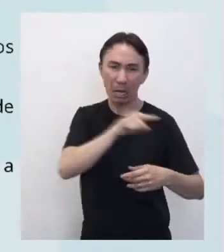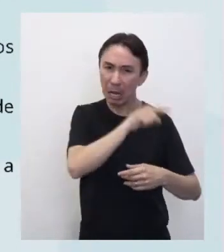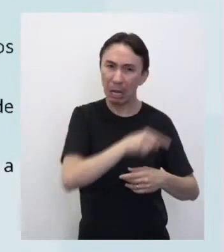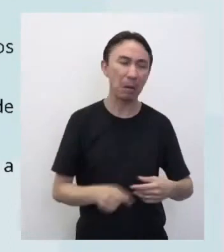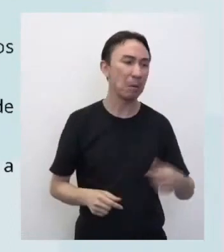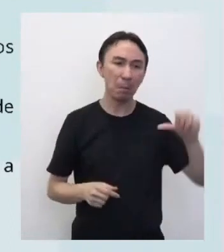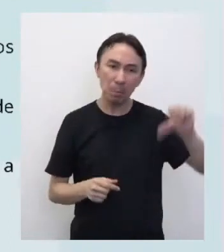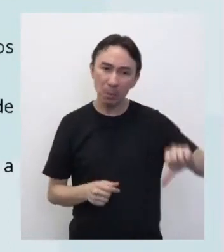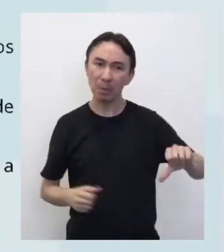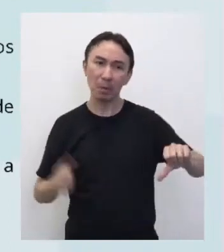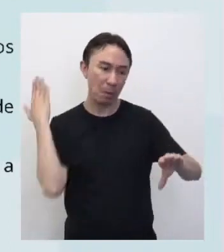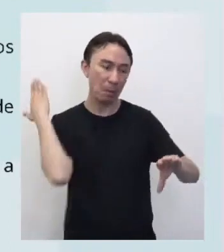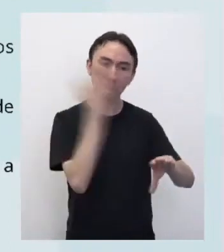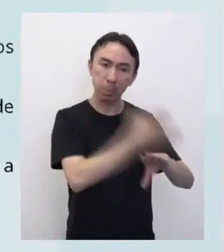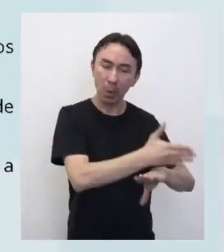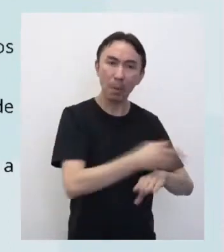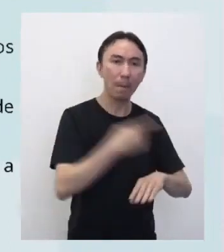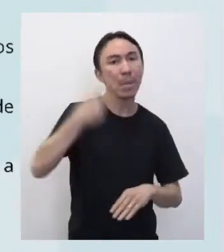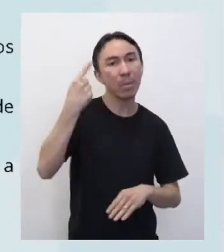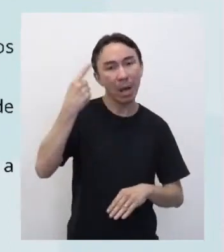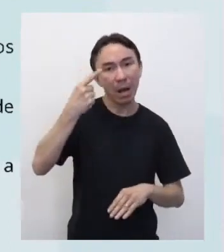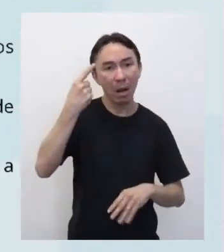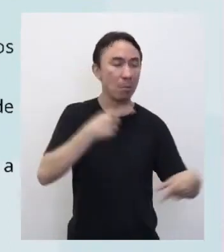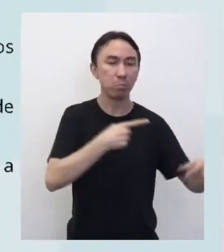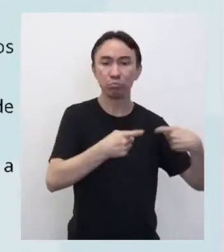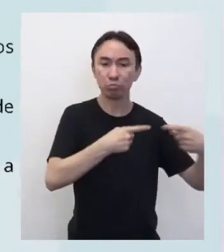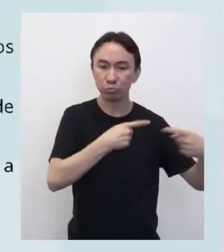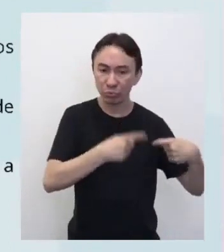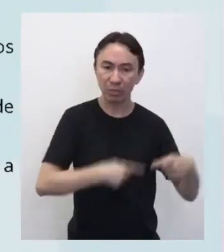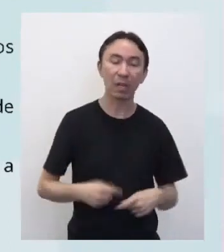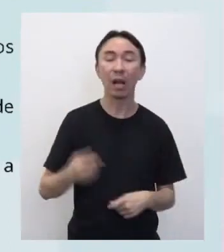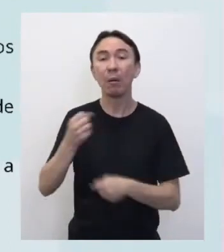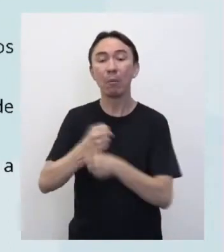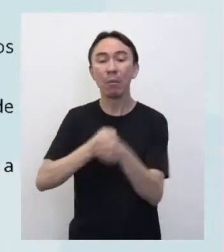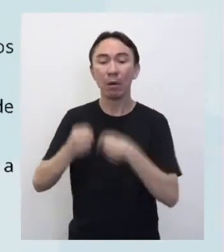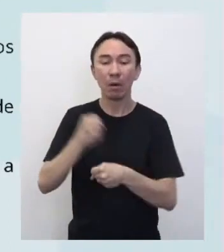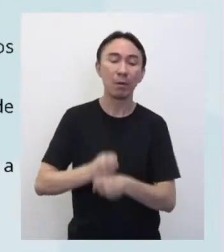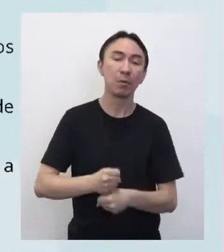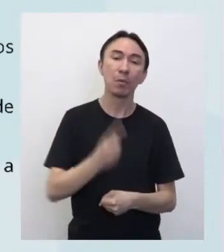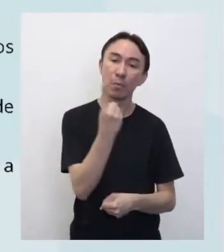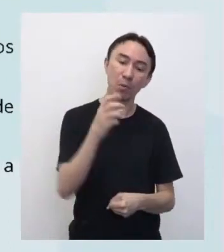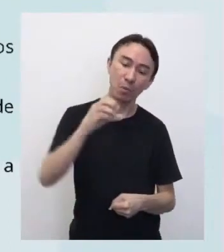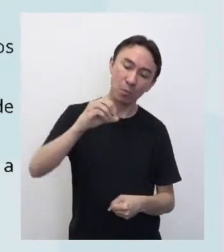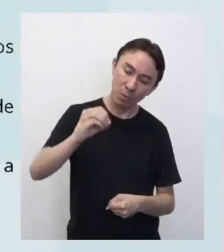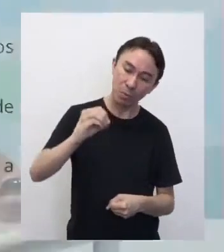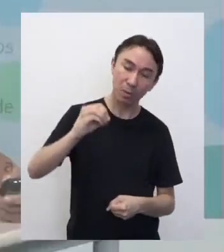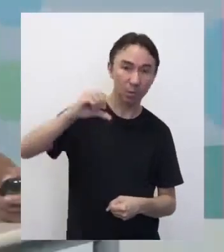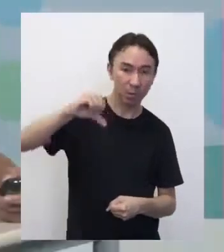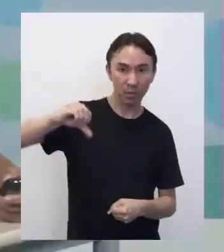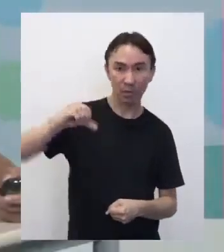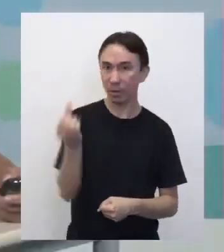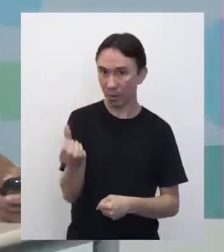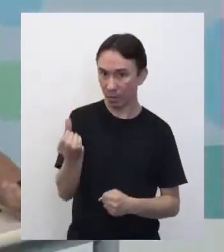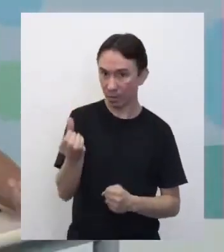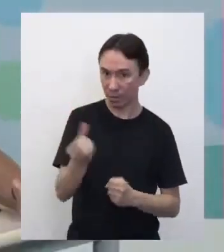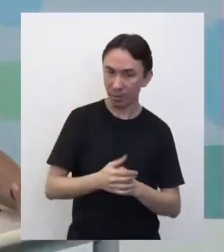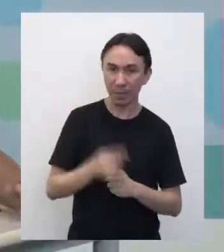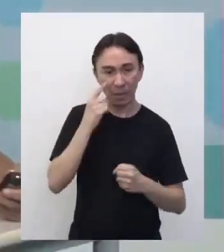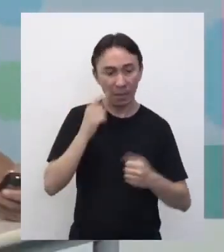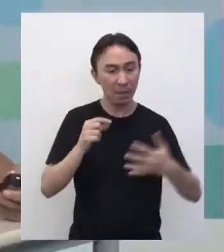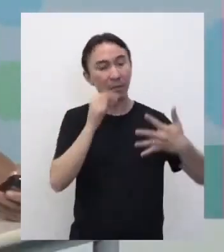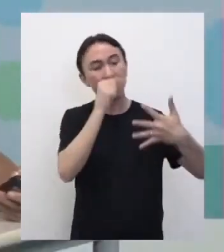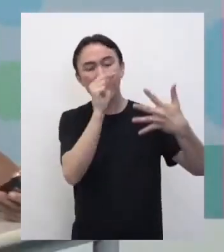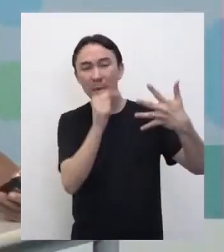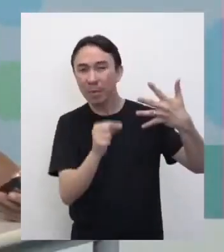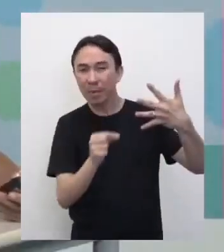Jerusalém já na primeira cruzada em 1096. Vocês vão apontar no chat para a gente a sequência aí de V